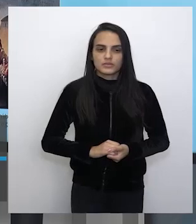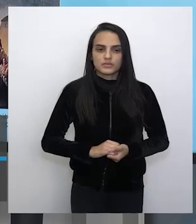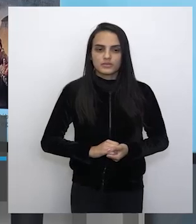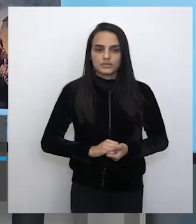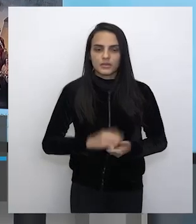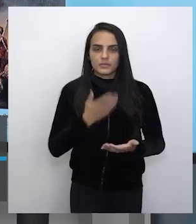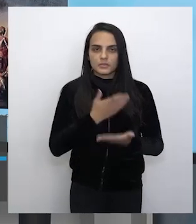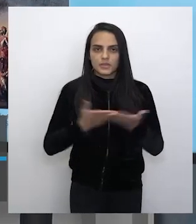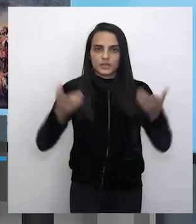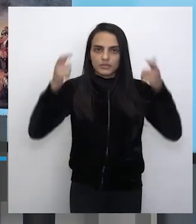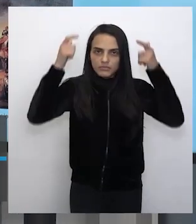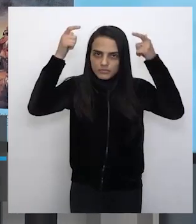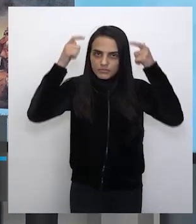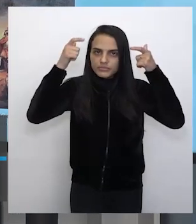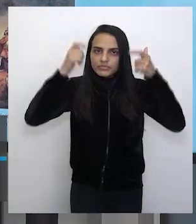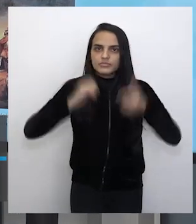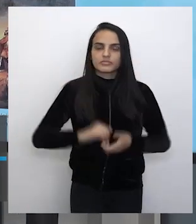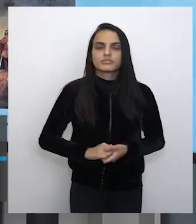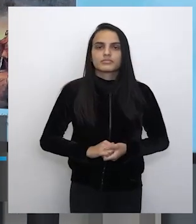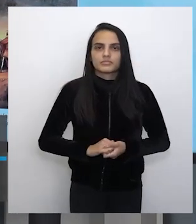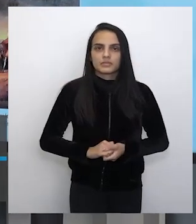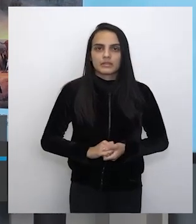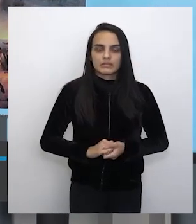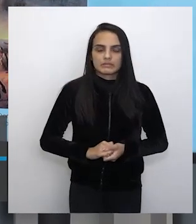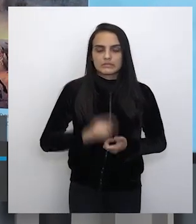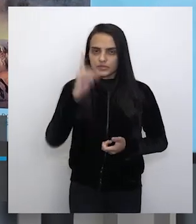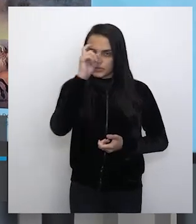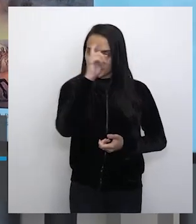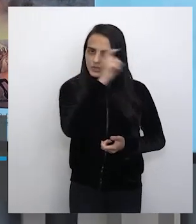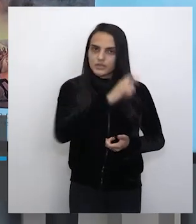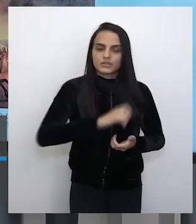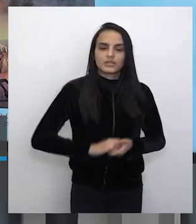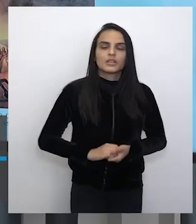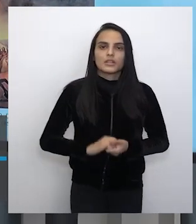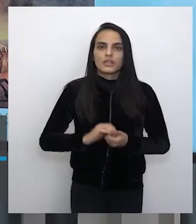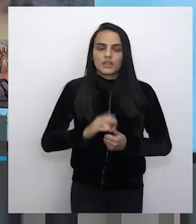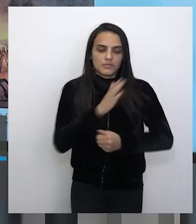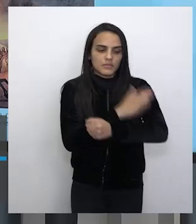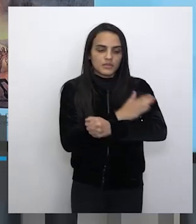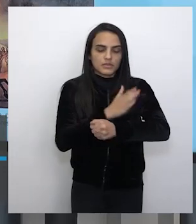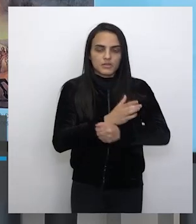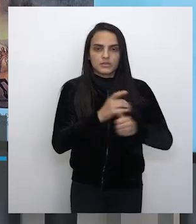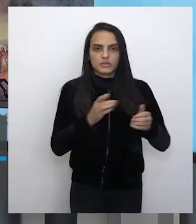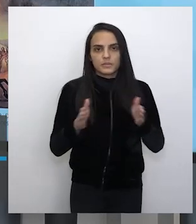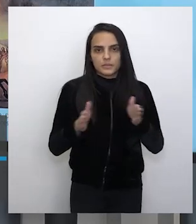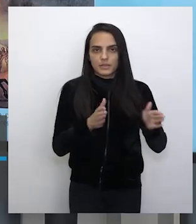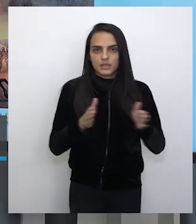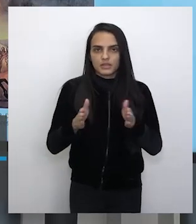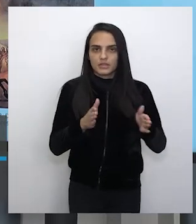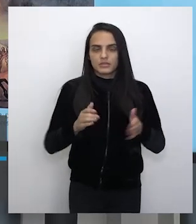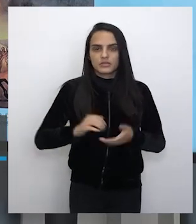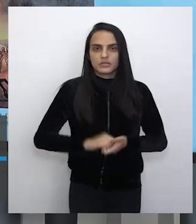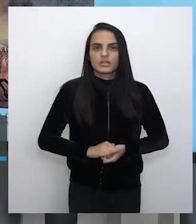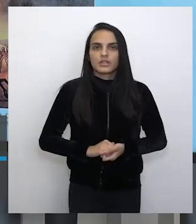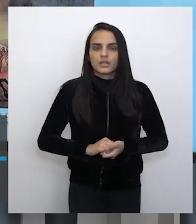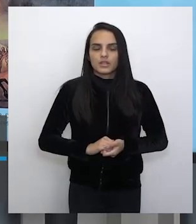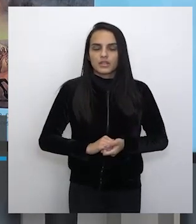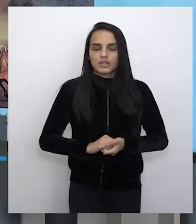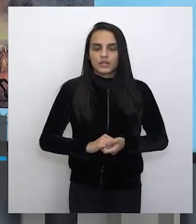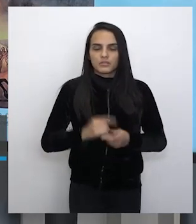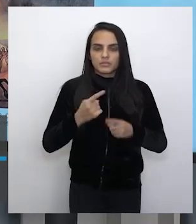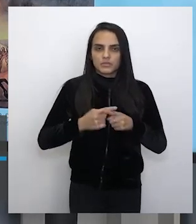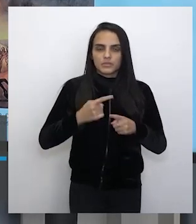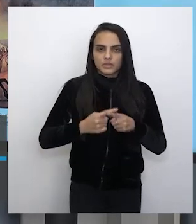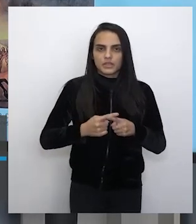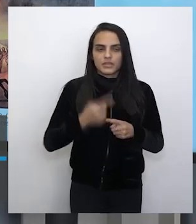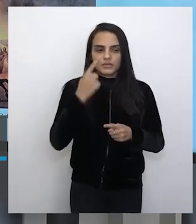ordenou. Então, era um negócio meio tenso. Esse período da Idade Média, chamado Idade das Trevas, foi justamente dessa forma. Por quê? Você